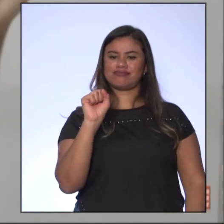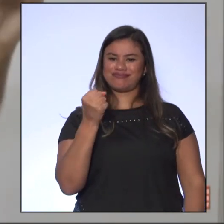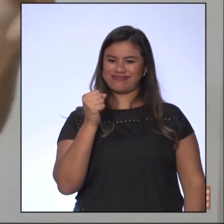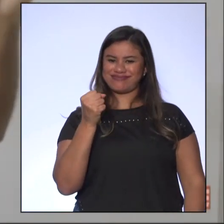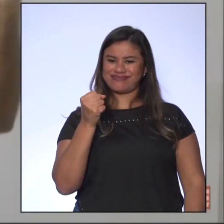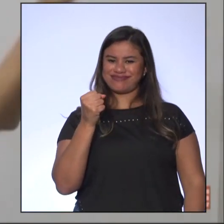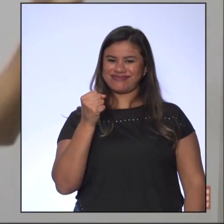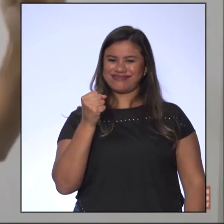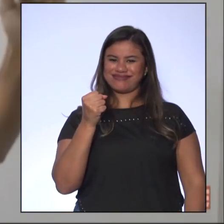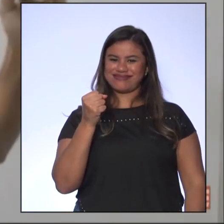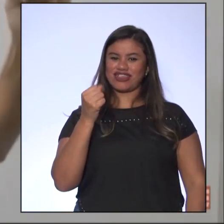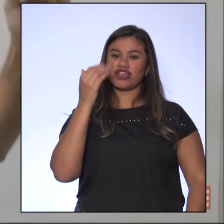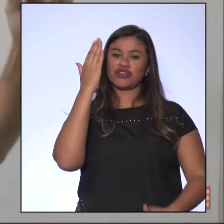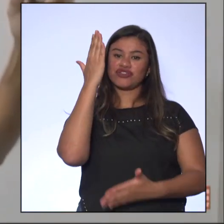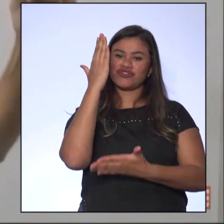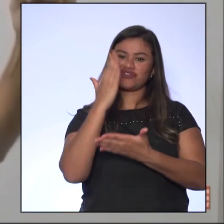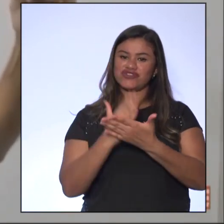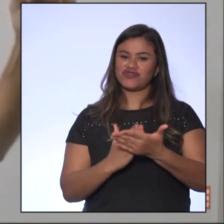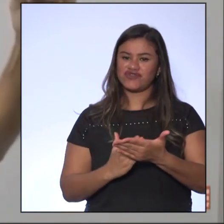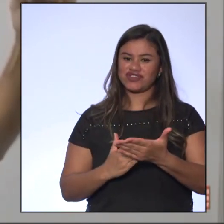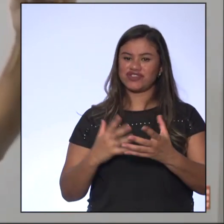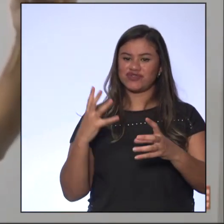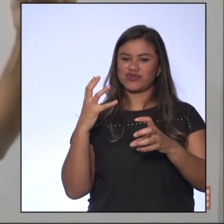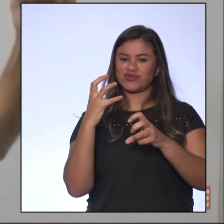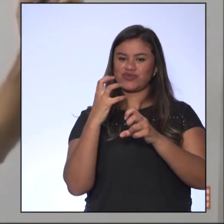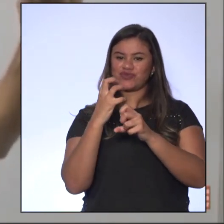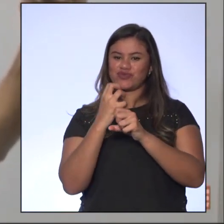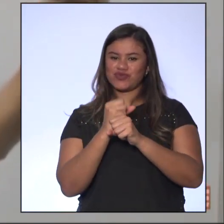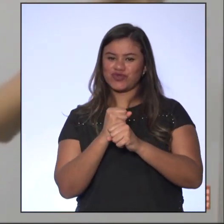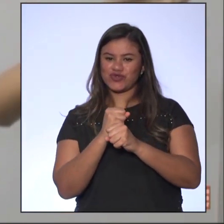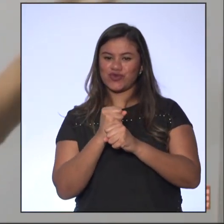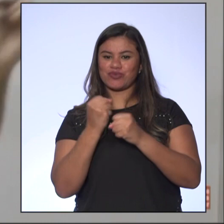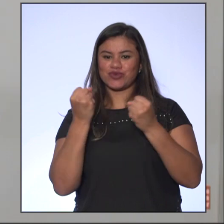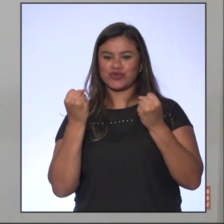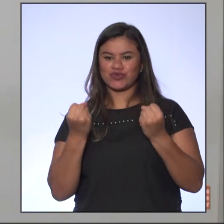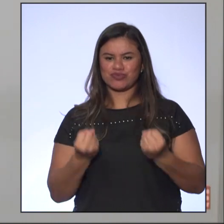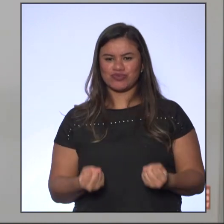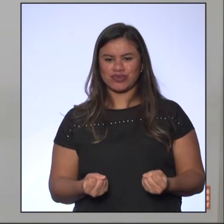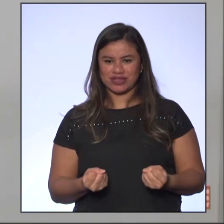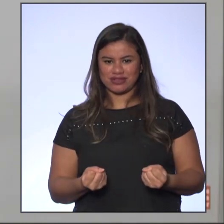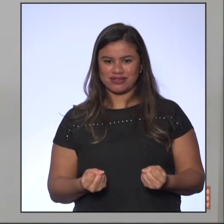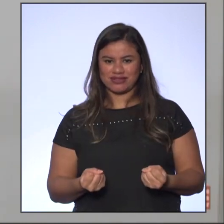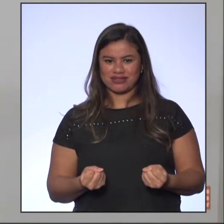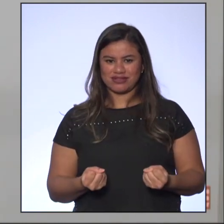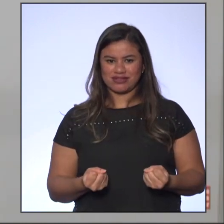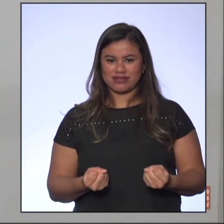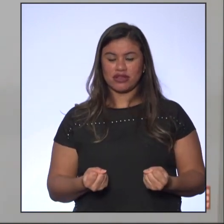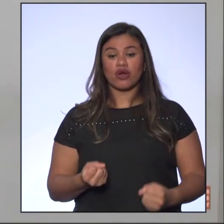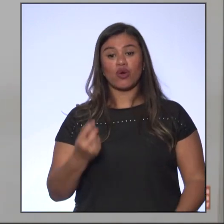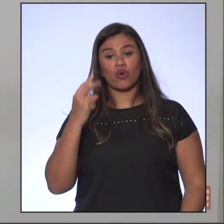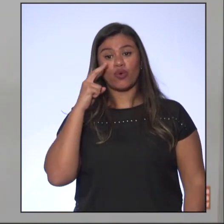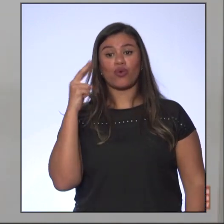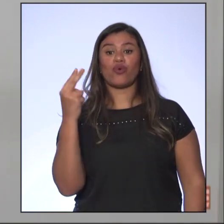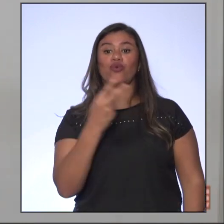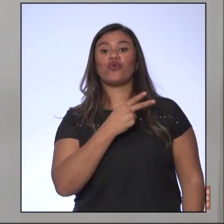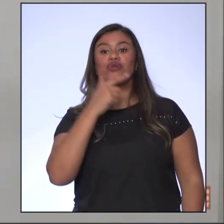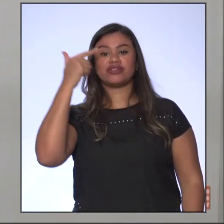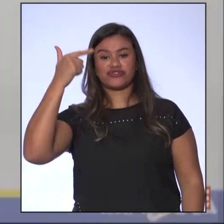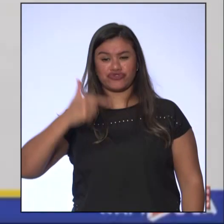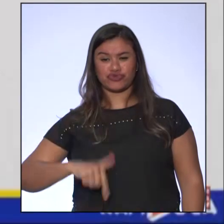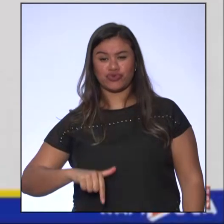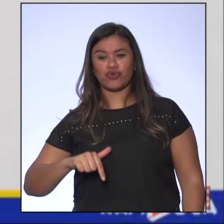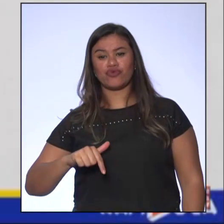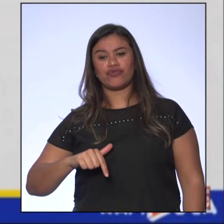aqui dividido pela soma dos pesos. Volta aí no enunciado da questão para ele olhar direitinho o